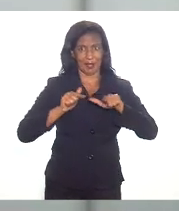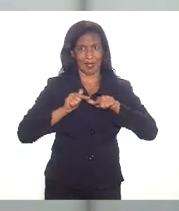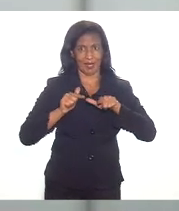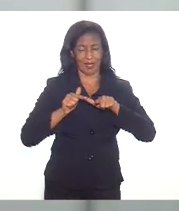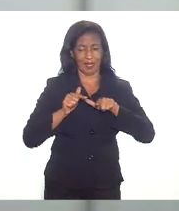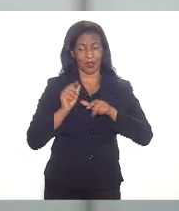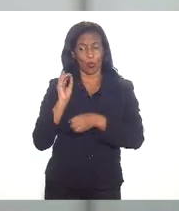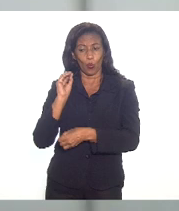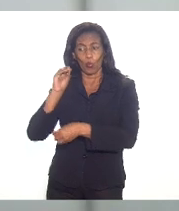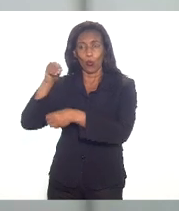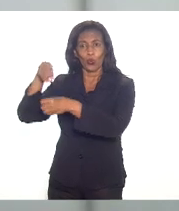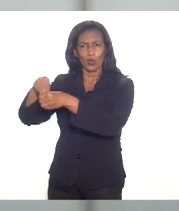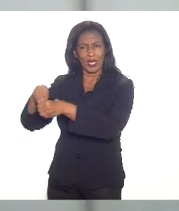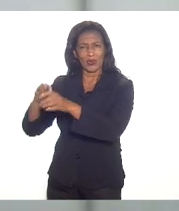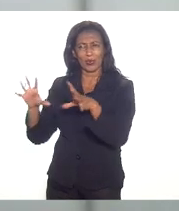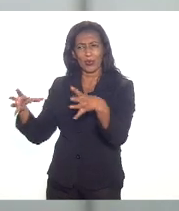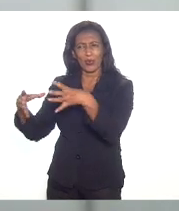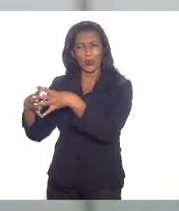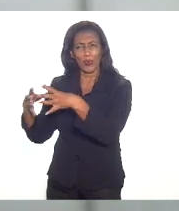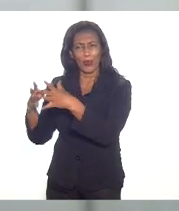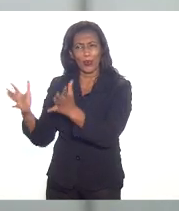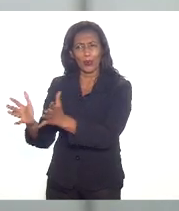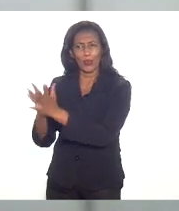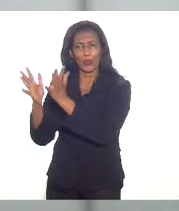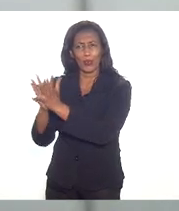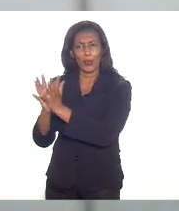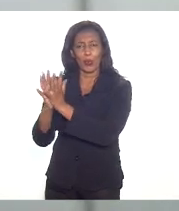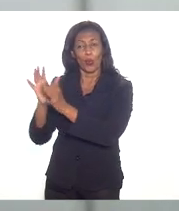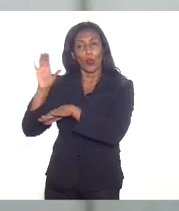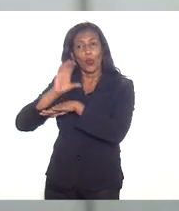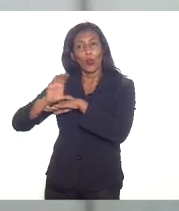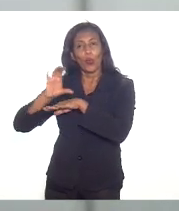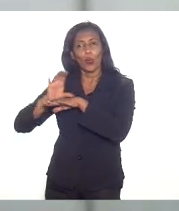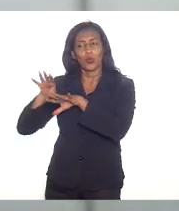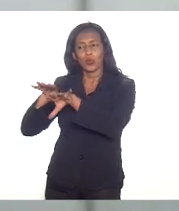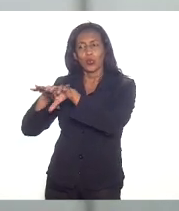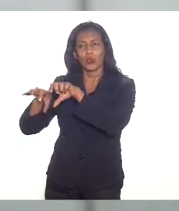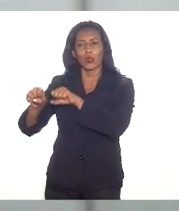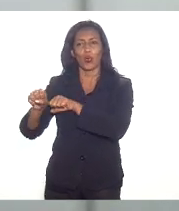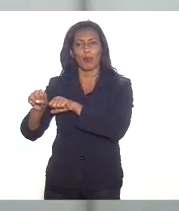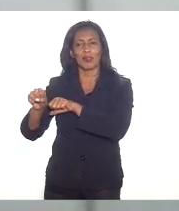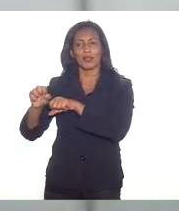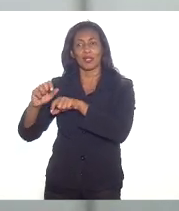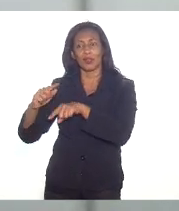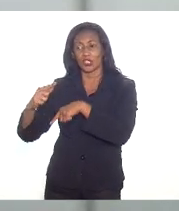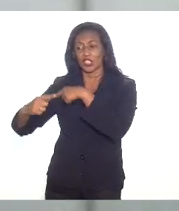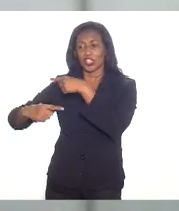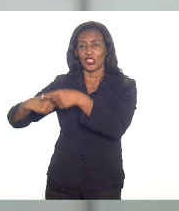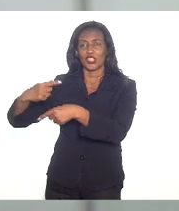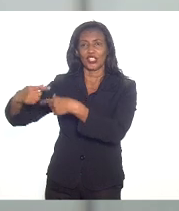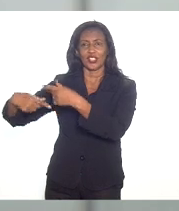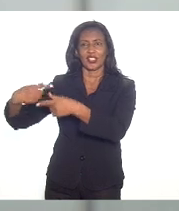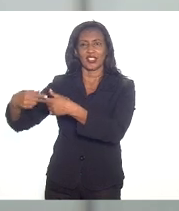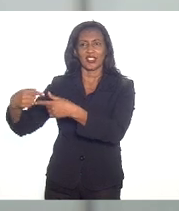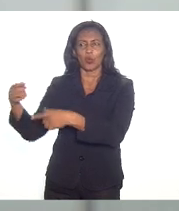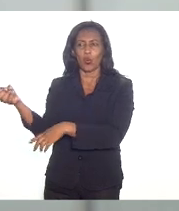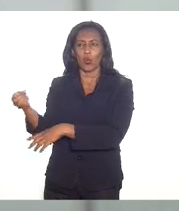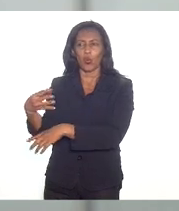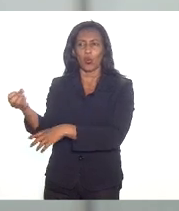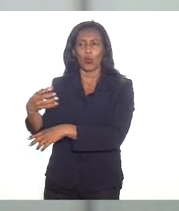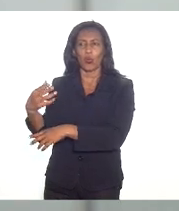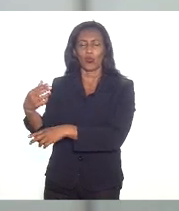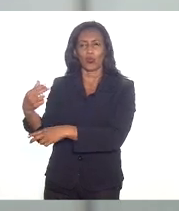nas periferias, com curso de formação e com geração de novos negócios,